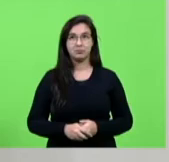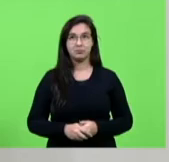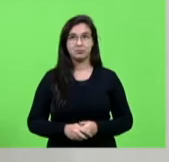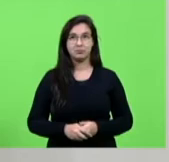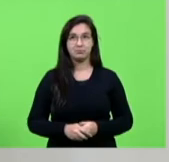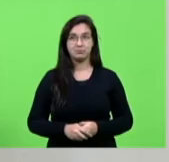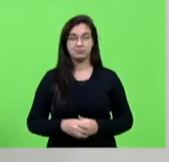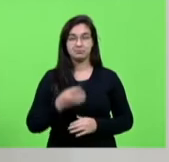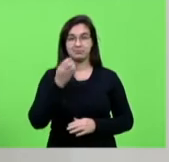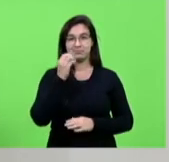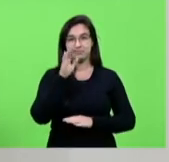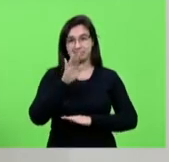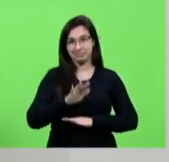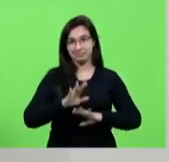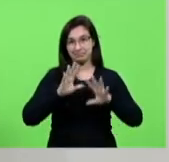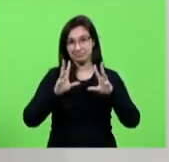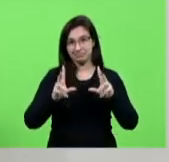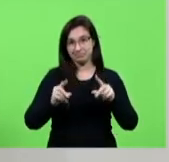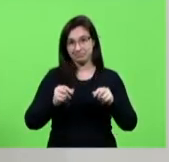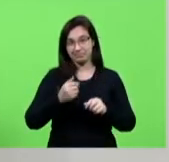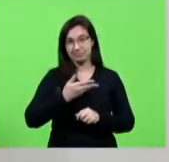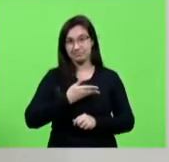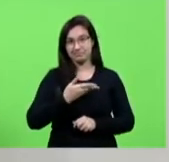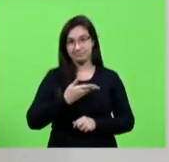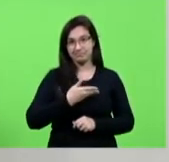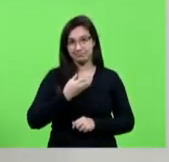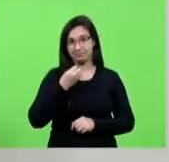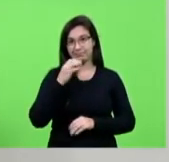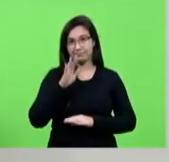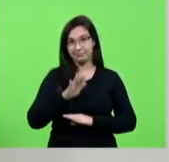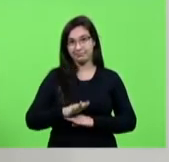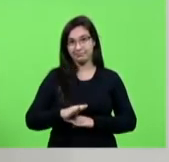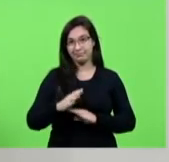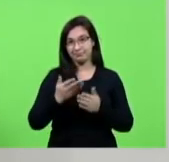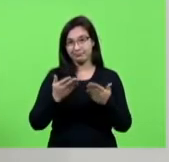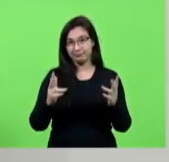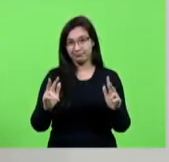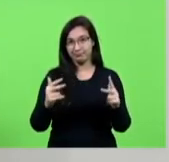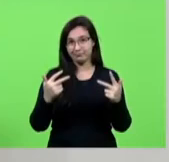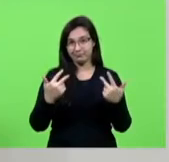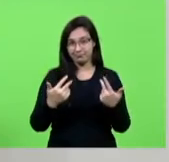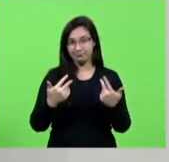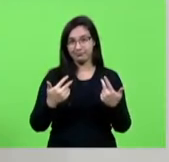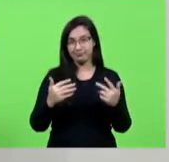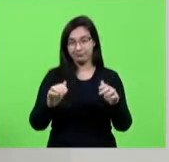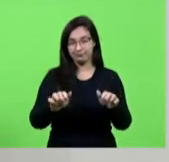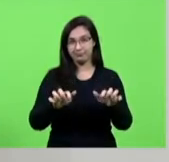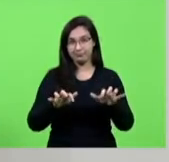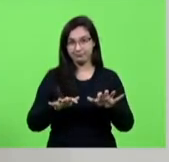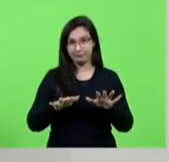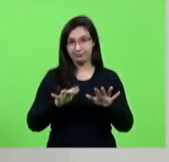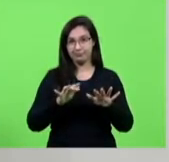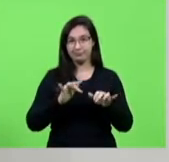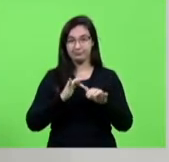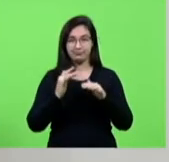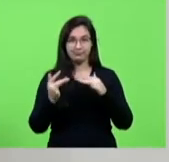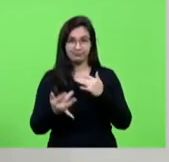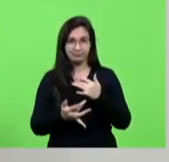Boa tarde a todos os amigos, boa tarde a quem nos acompanha na Assembleia Legislativa pelos meios de